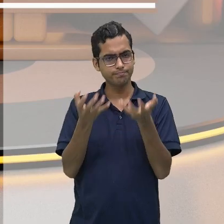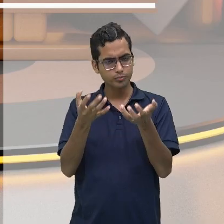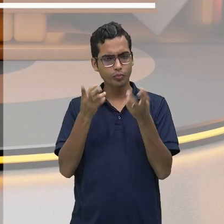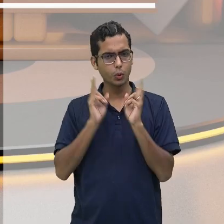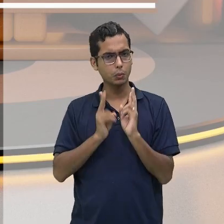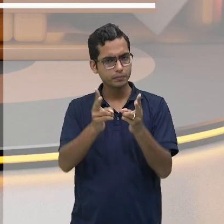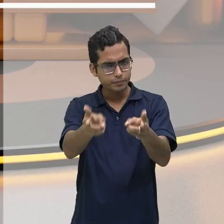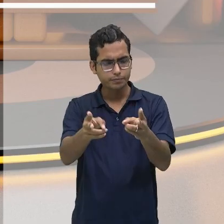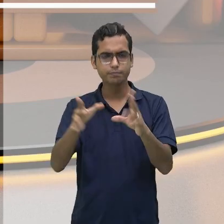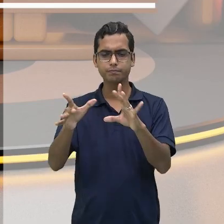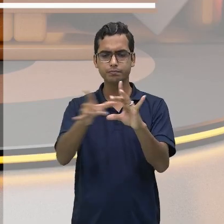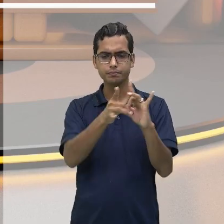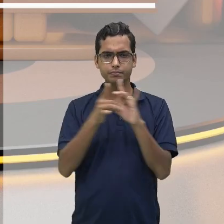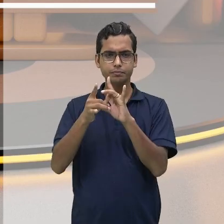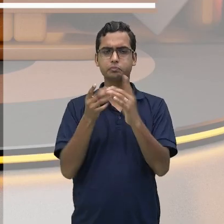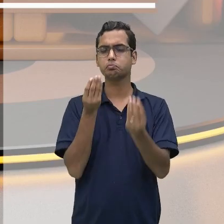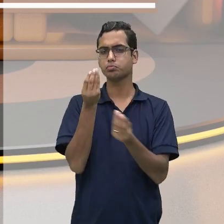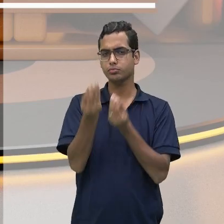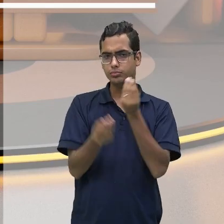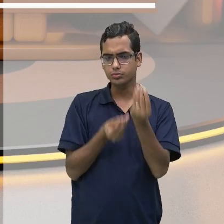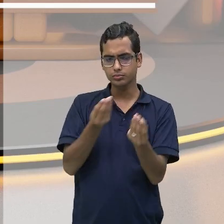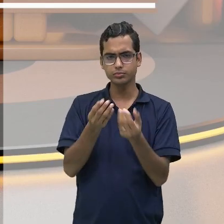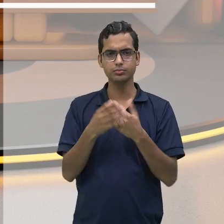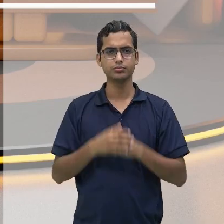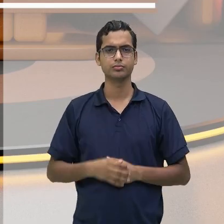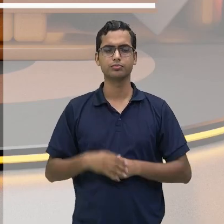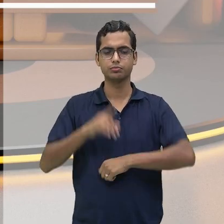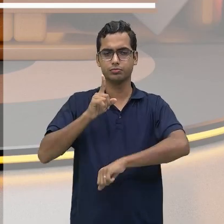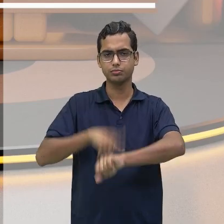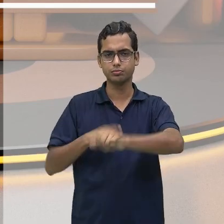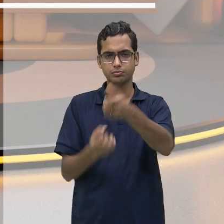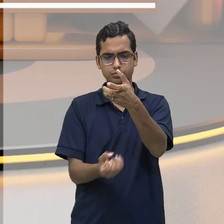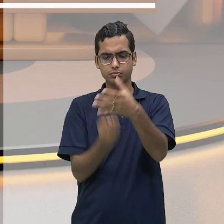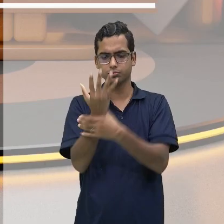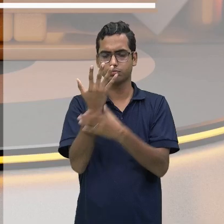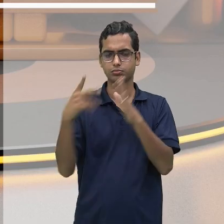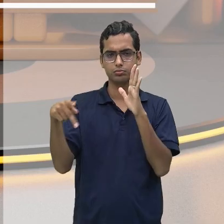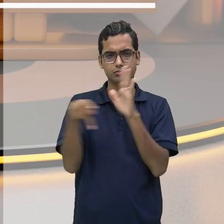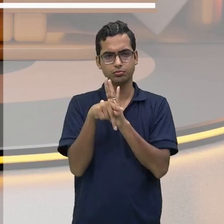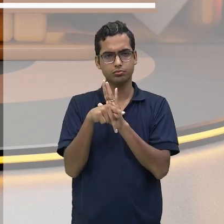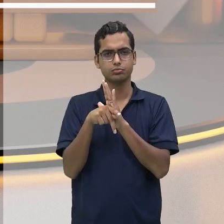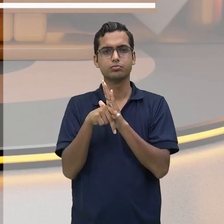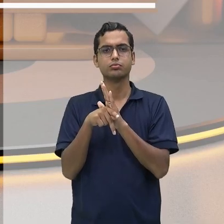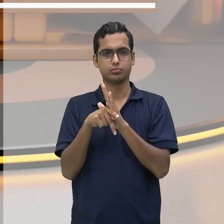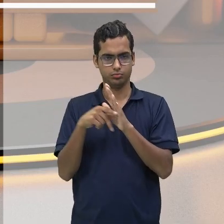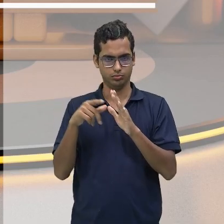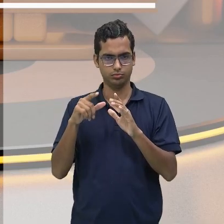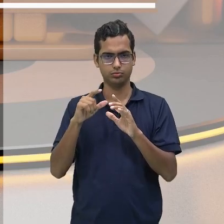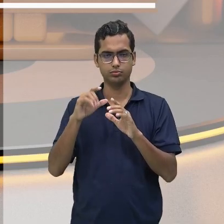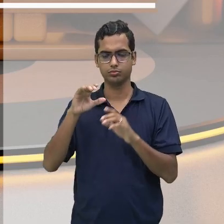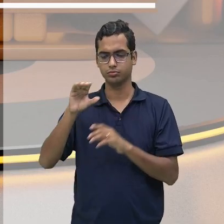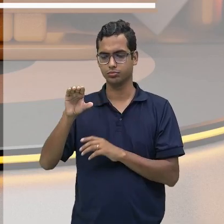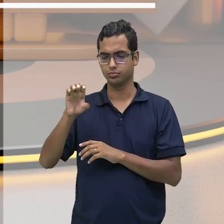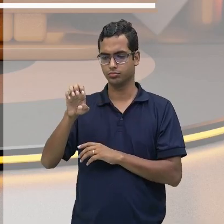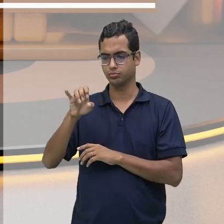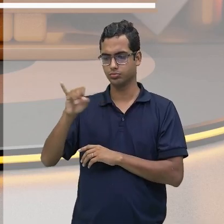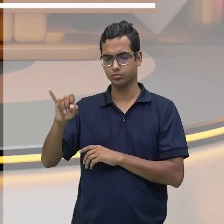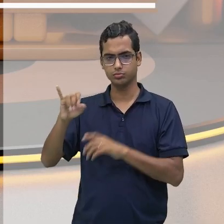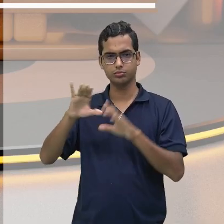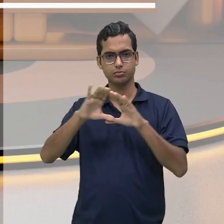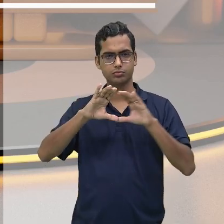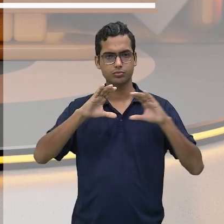uma certa integração. Então, é neste momento que acaba tendo essa formação da CEI, né? É